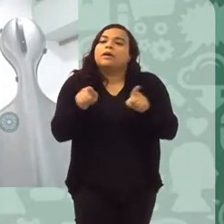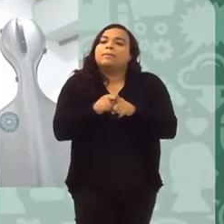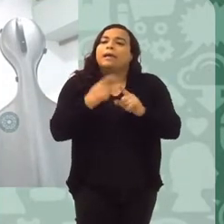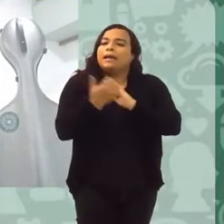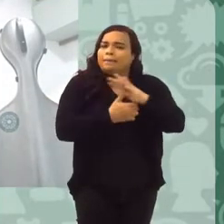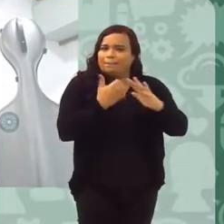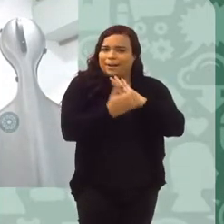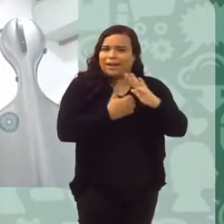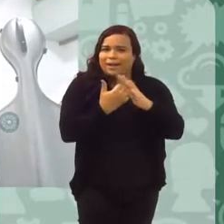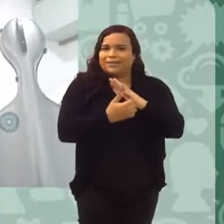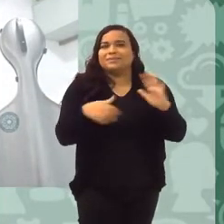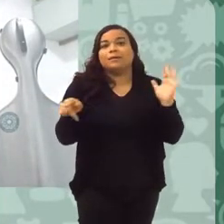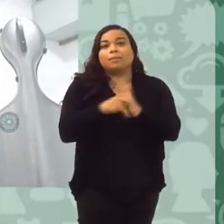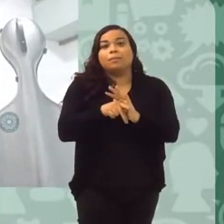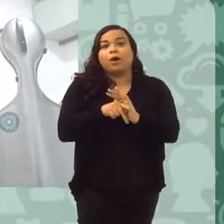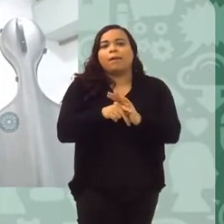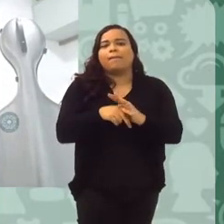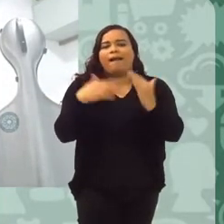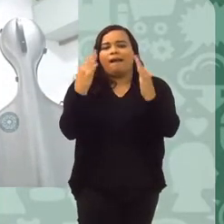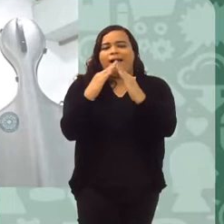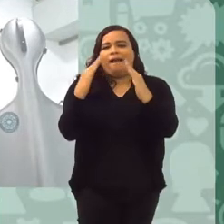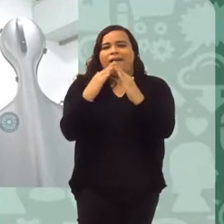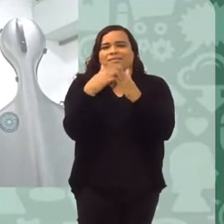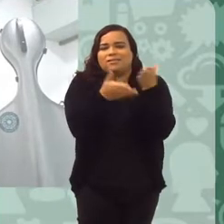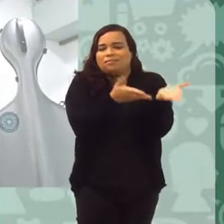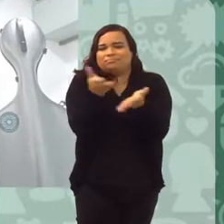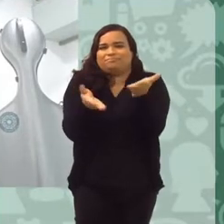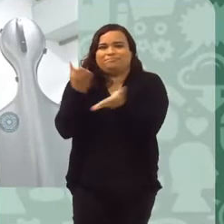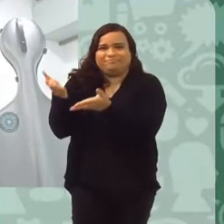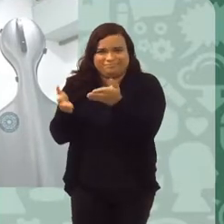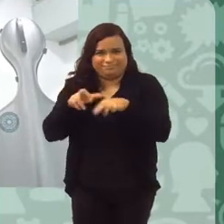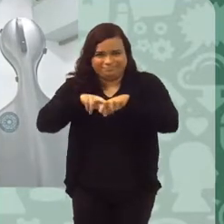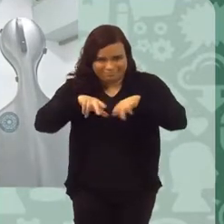empresa de home care voltada aos cuidados paliativos, então são